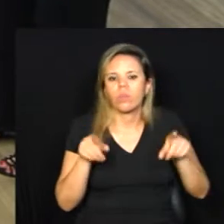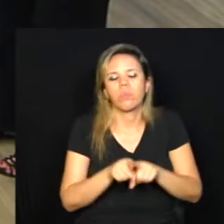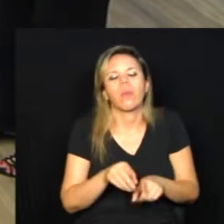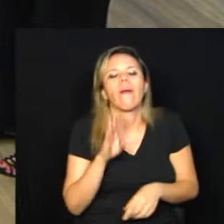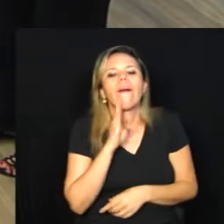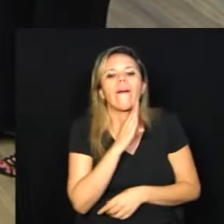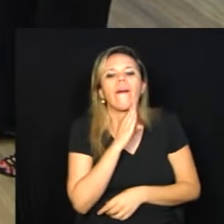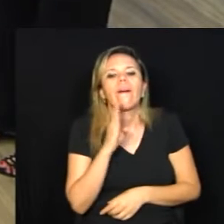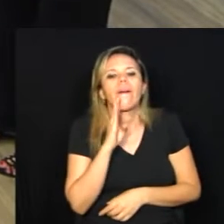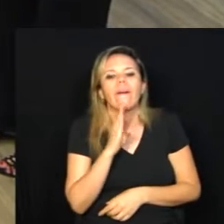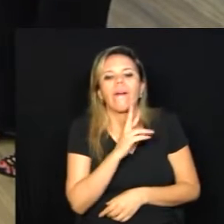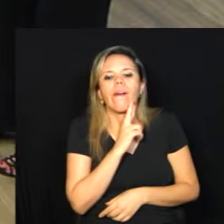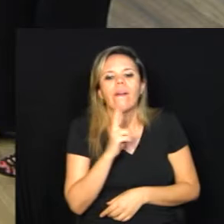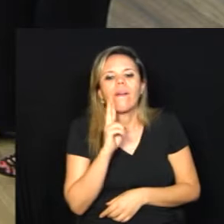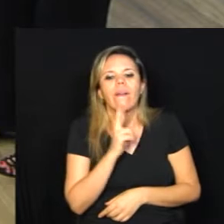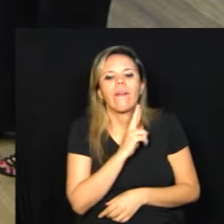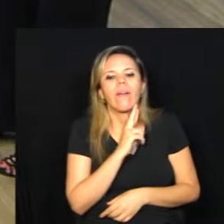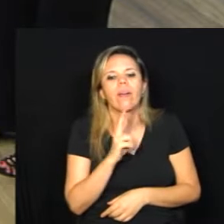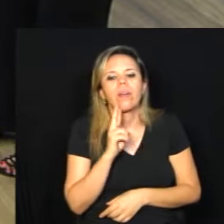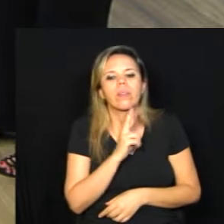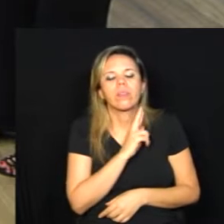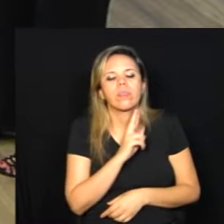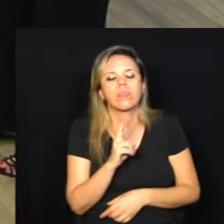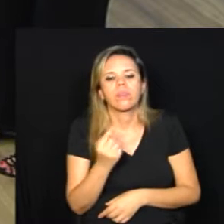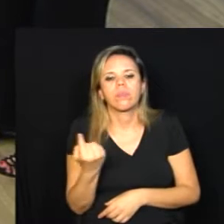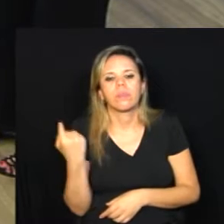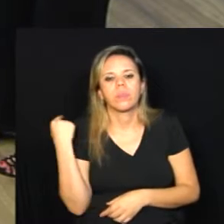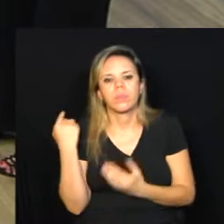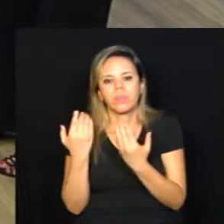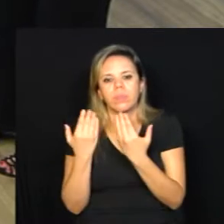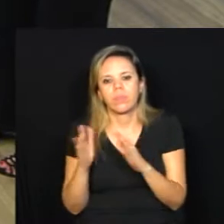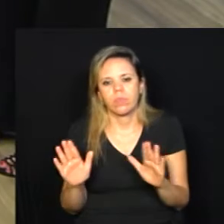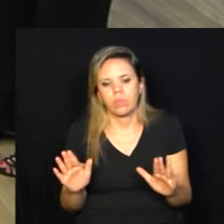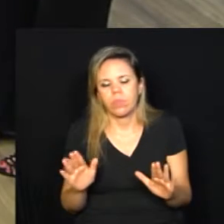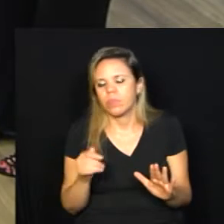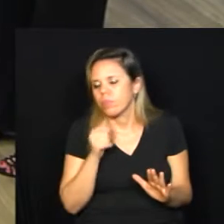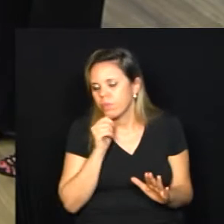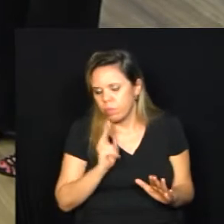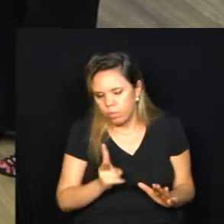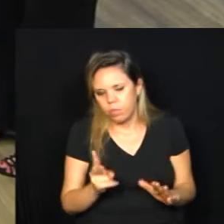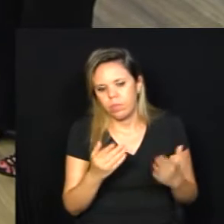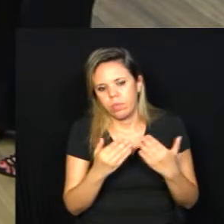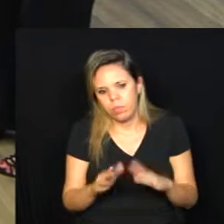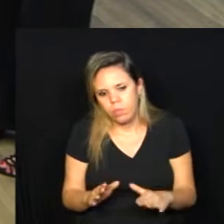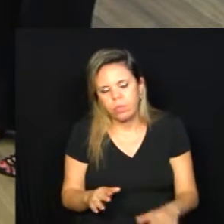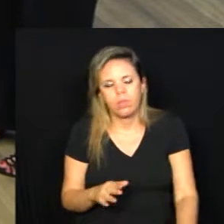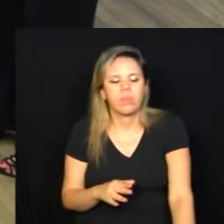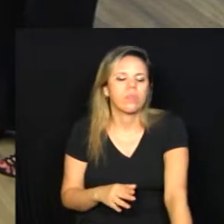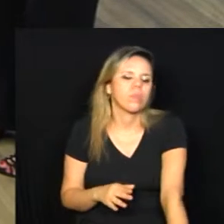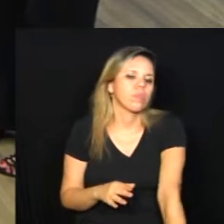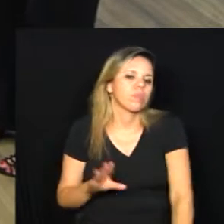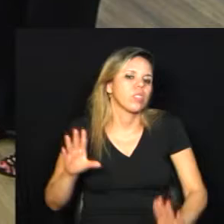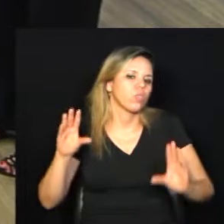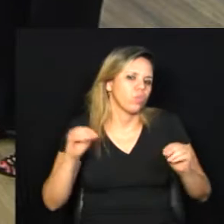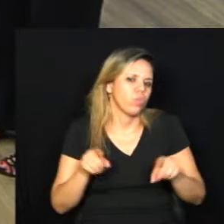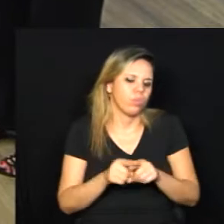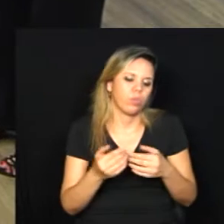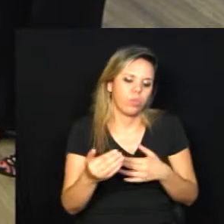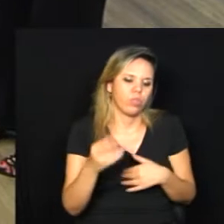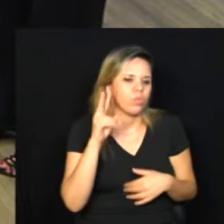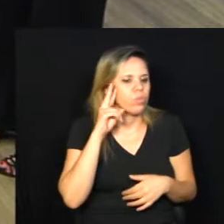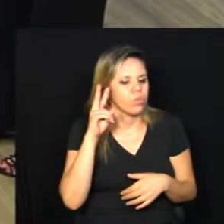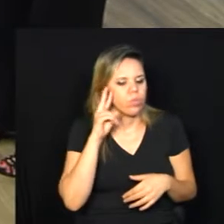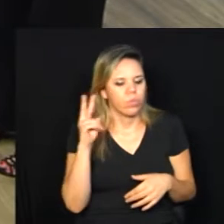bares e restaurantes que estavam abertos, estão ainda, na verdade, Sim. abertos, eles a partir de